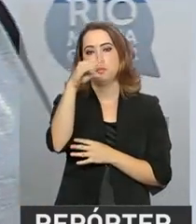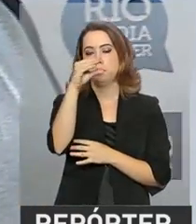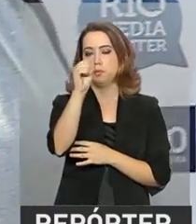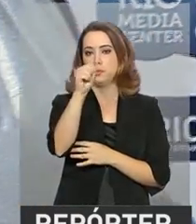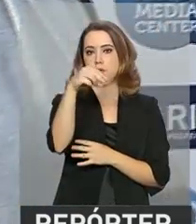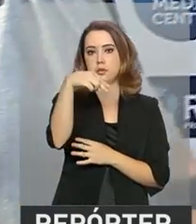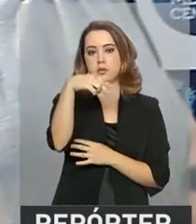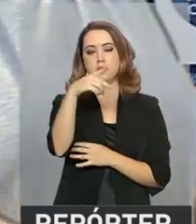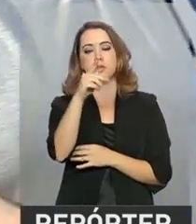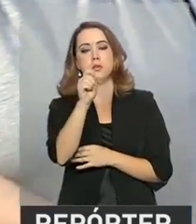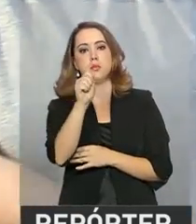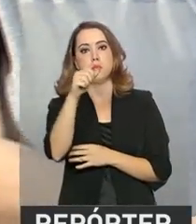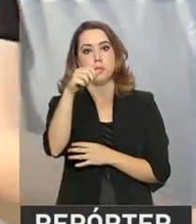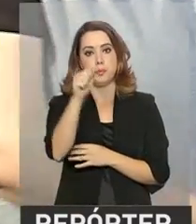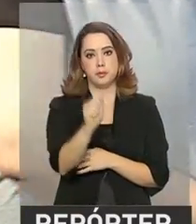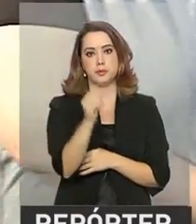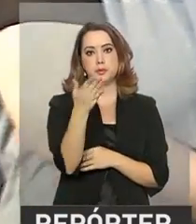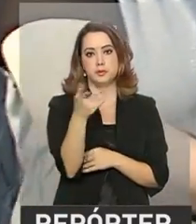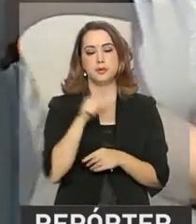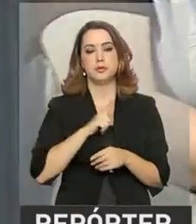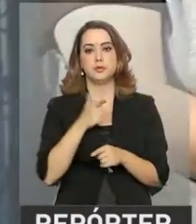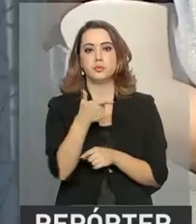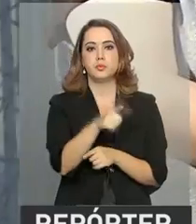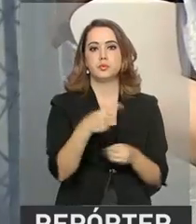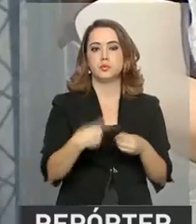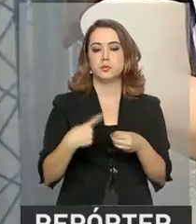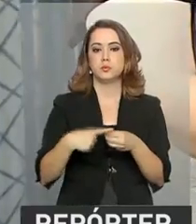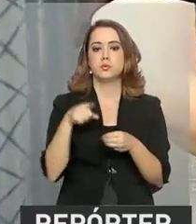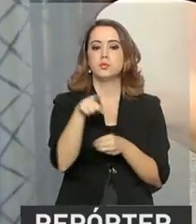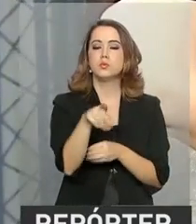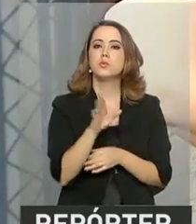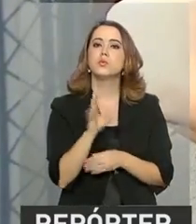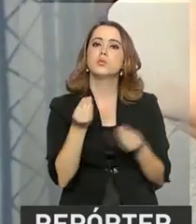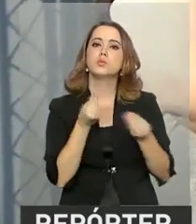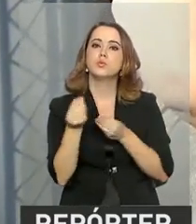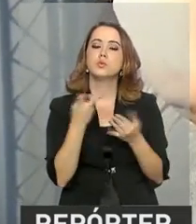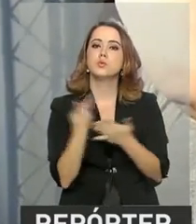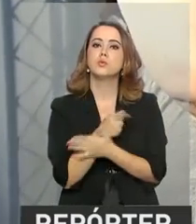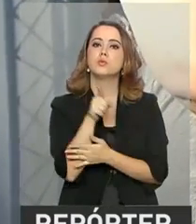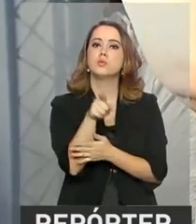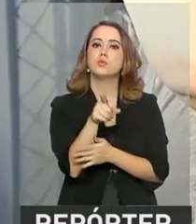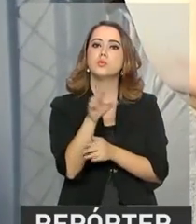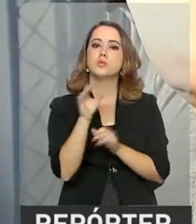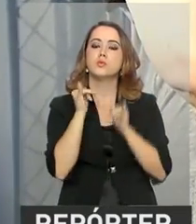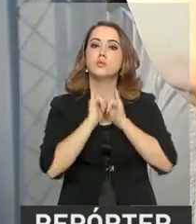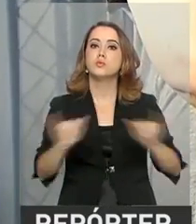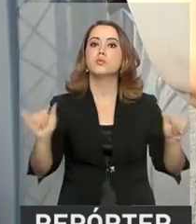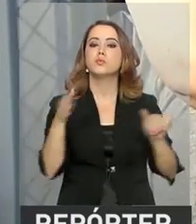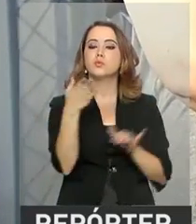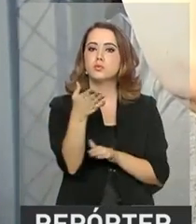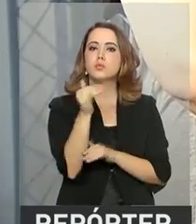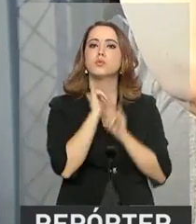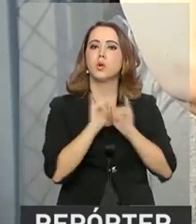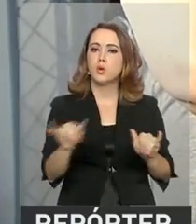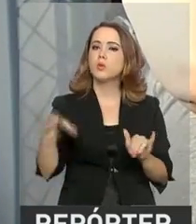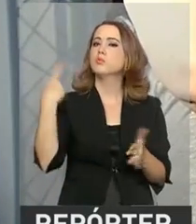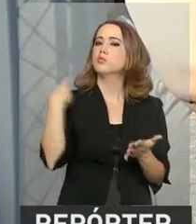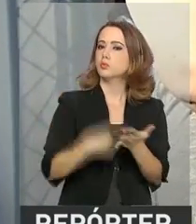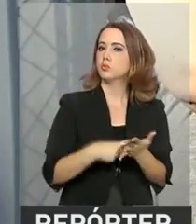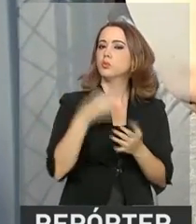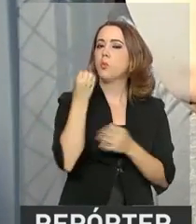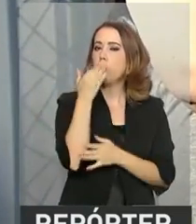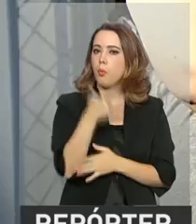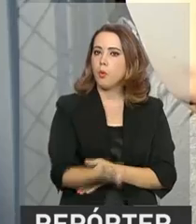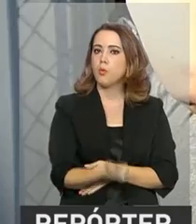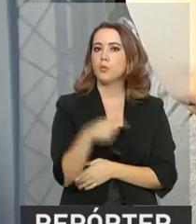gente é a Irina Bassi, que é ouvidora nacional de direitos humanos. Irina, como é que está sendo essa campanha? A campanha está sendo bastante efetiva. Nós